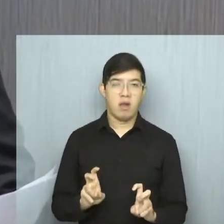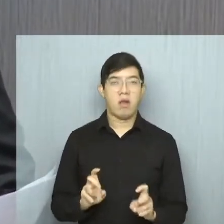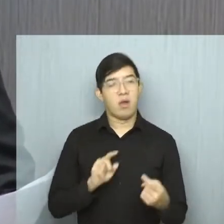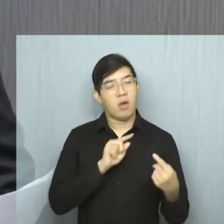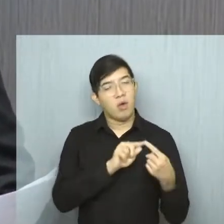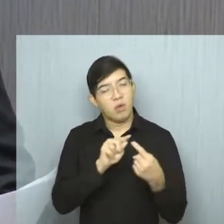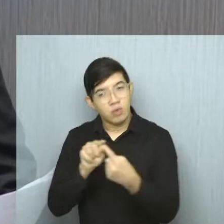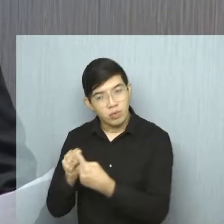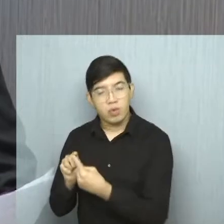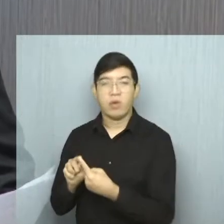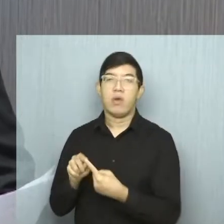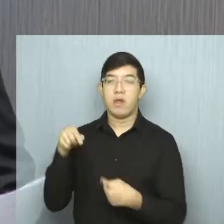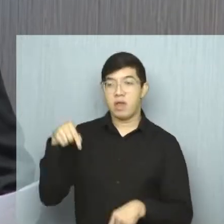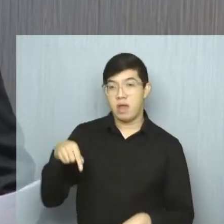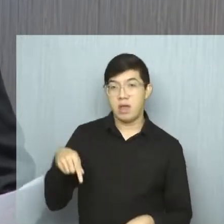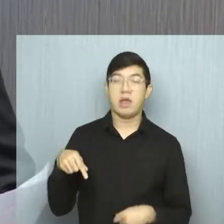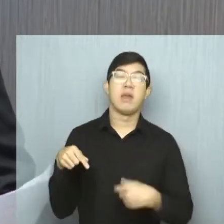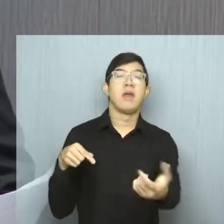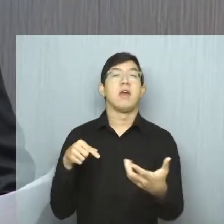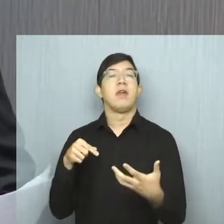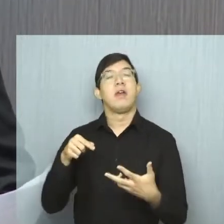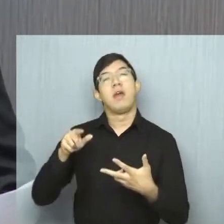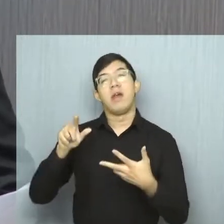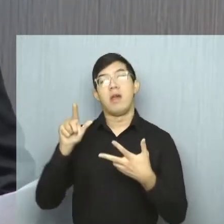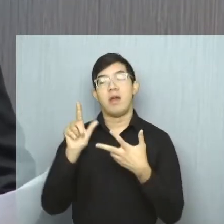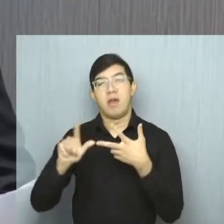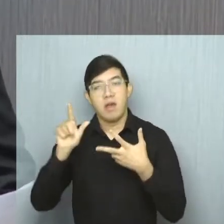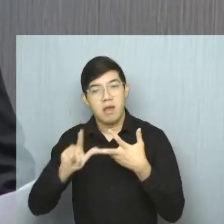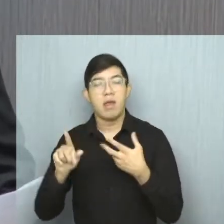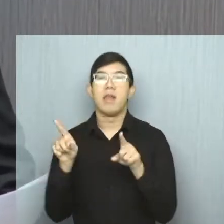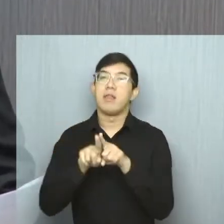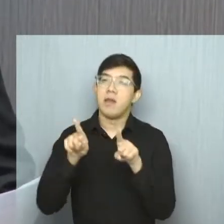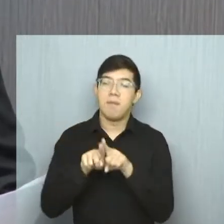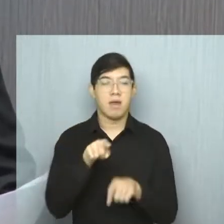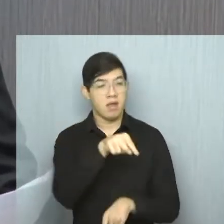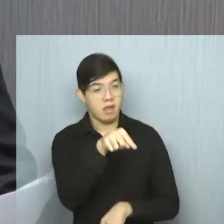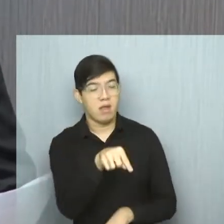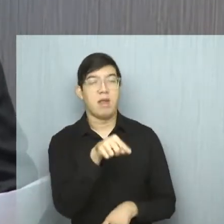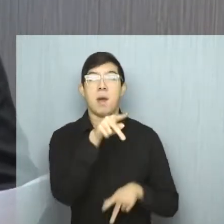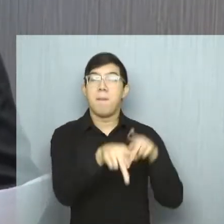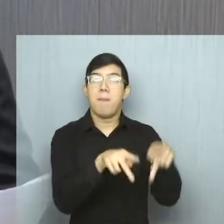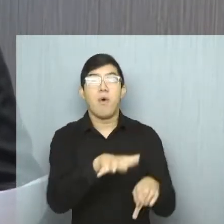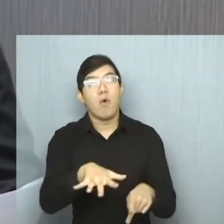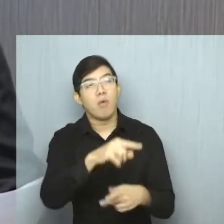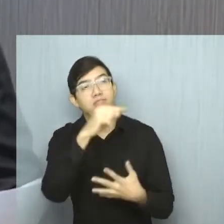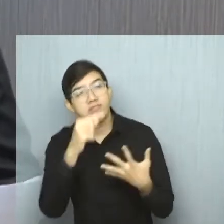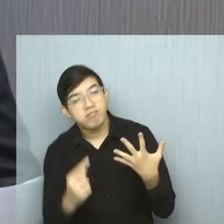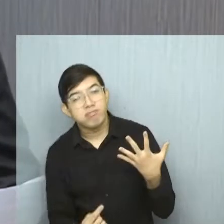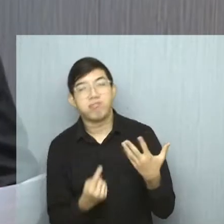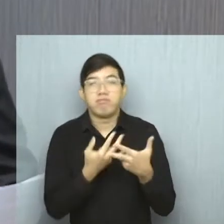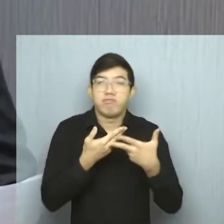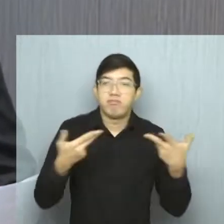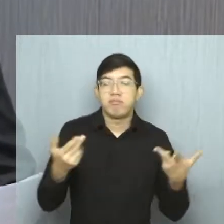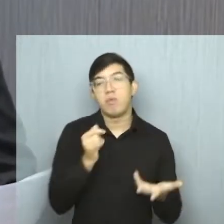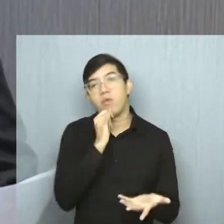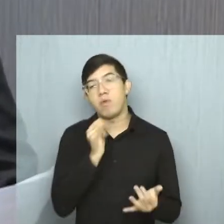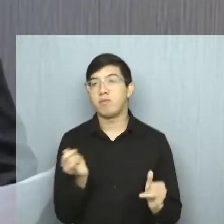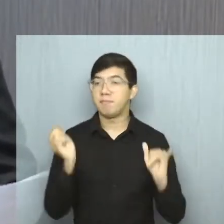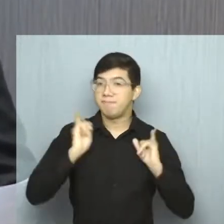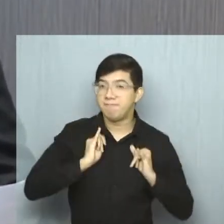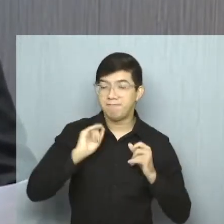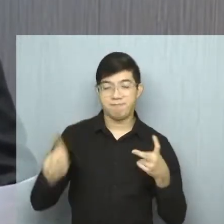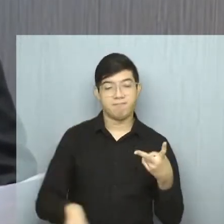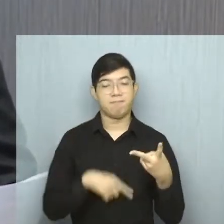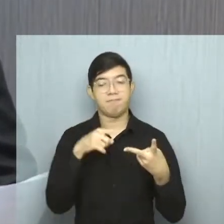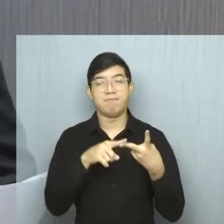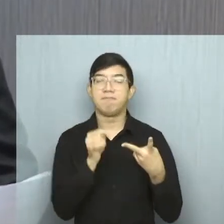Poder Legislativo, mas sobre assuntos de interesse da sociedade como um todo, tais como previdência social,